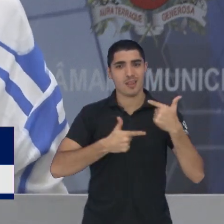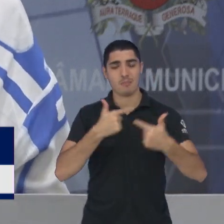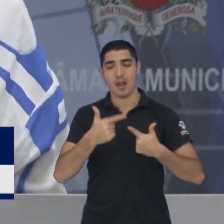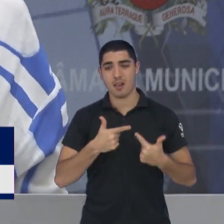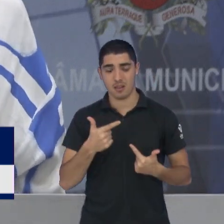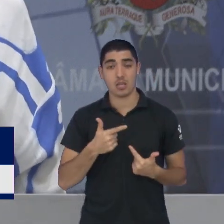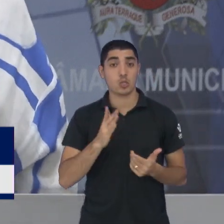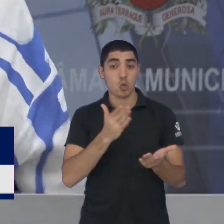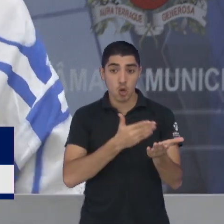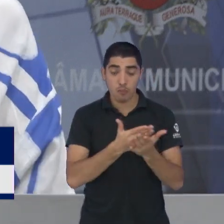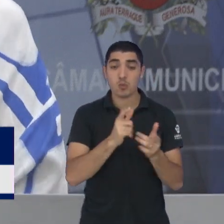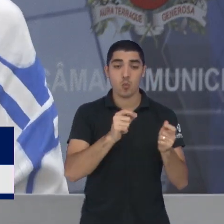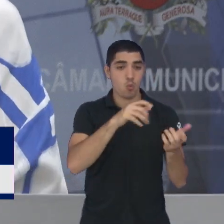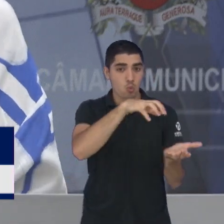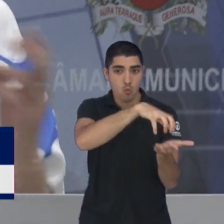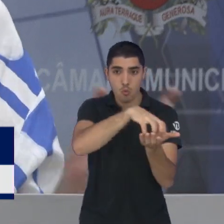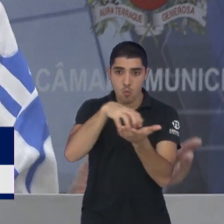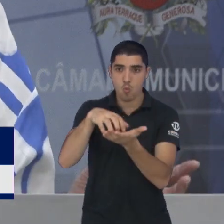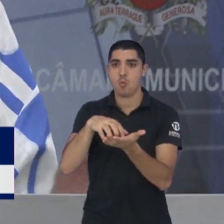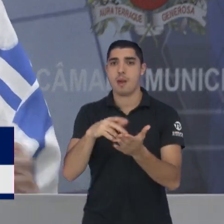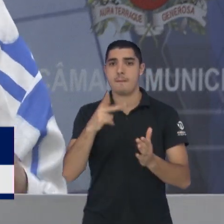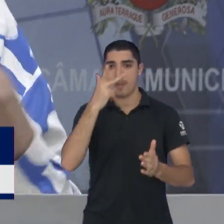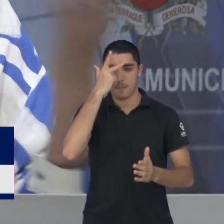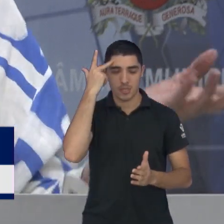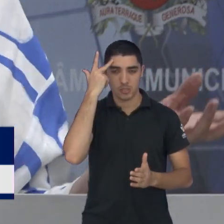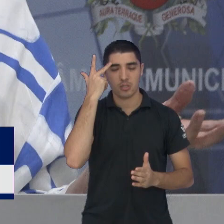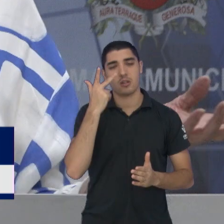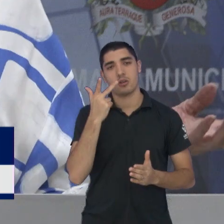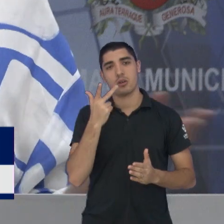os alojamentos para retaguarda, para facilitar